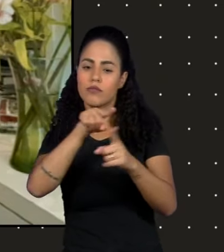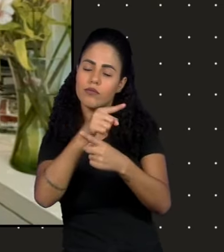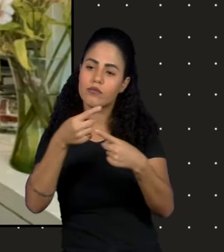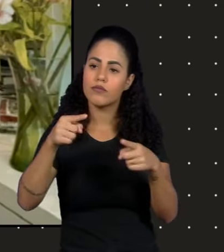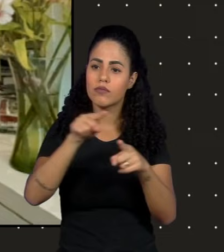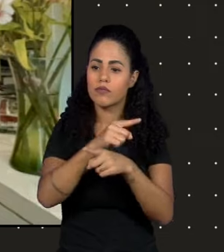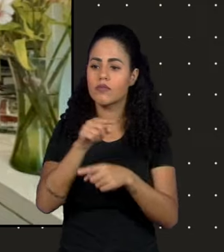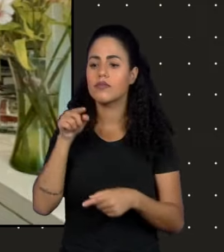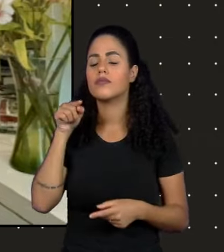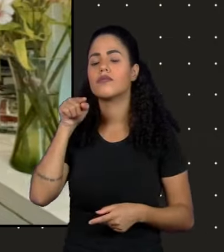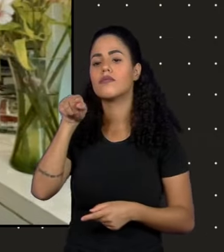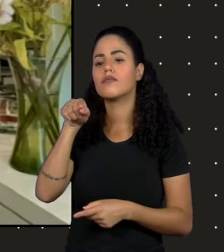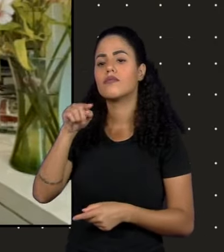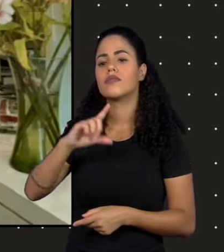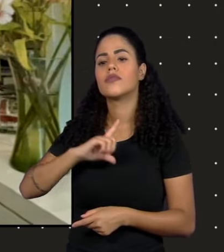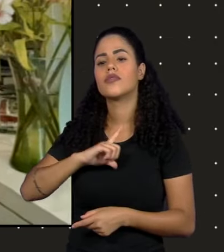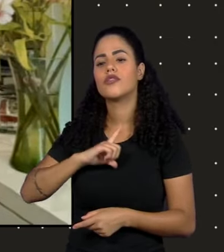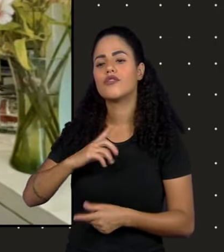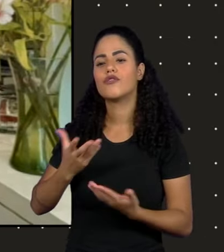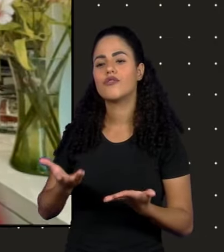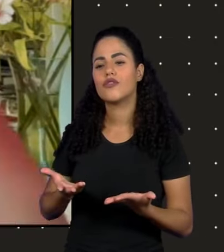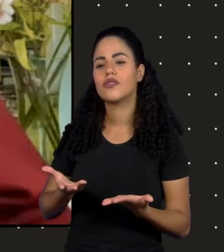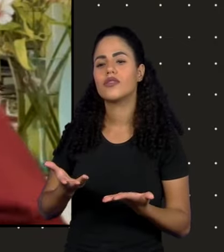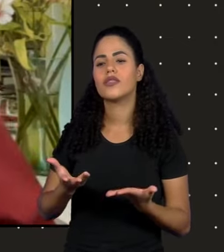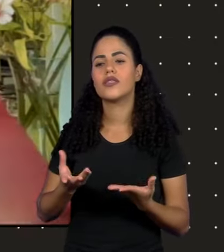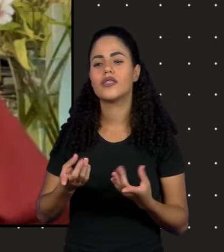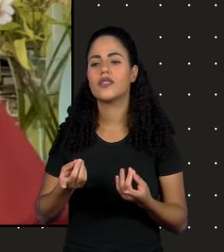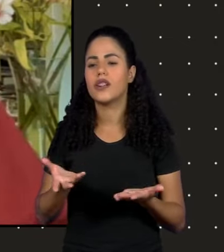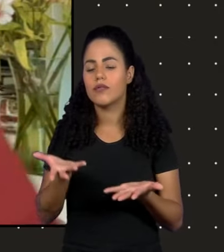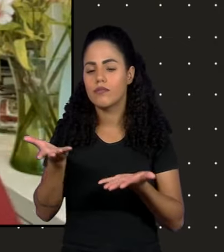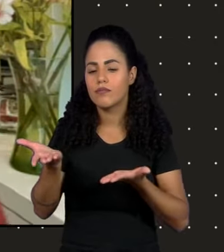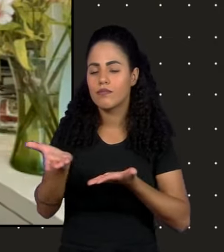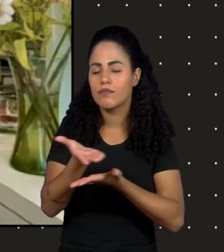Ele tinha um índio